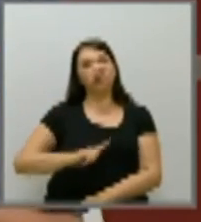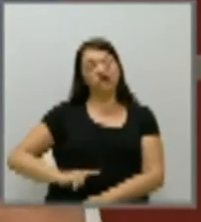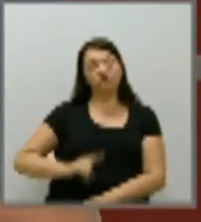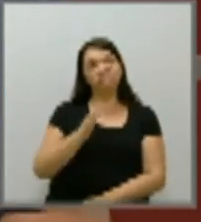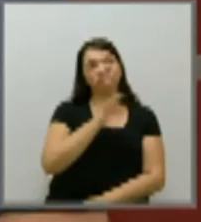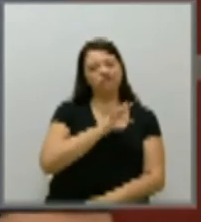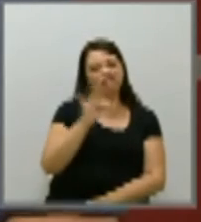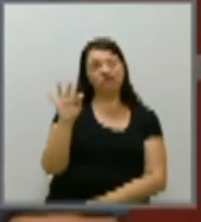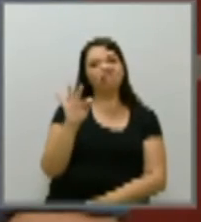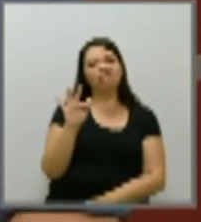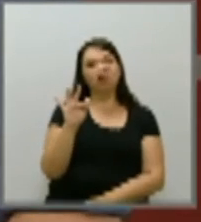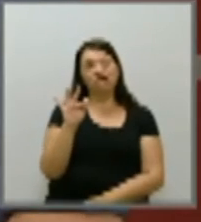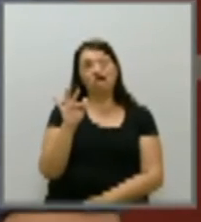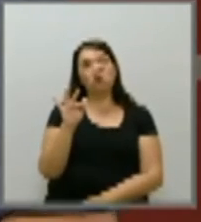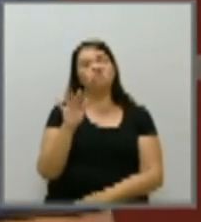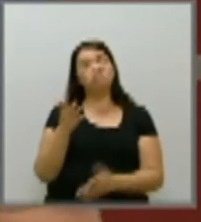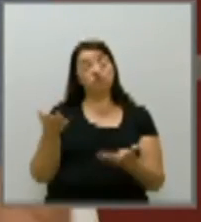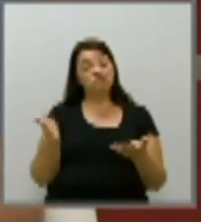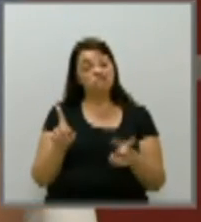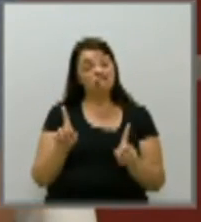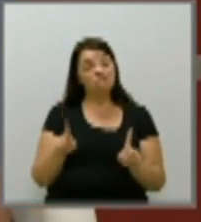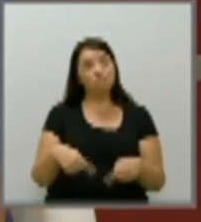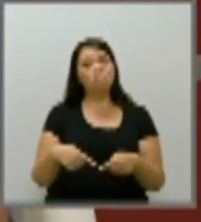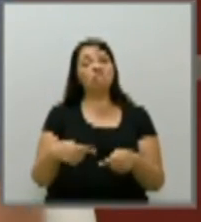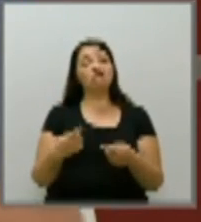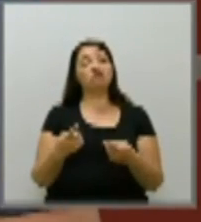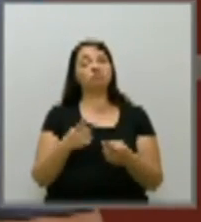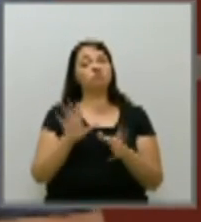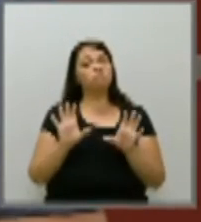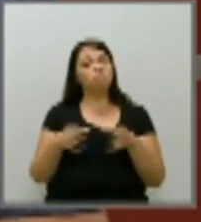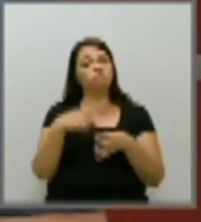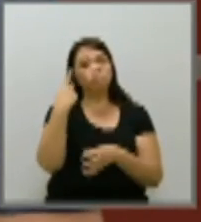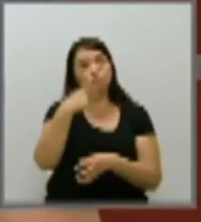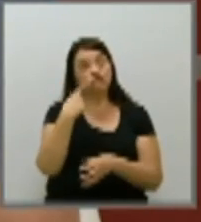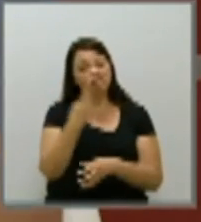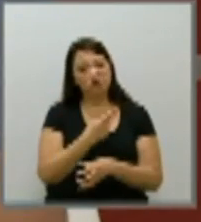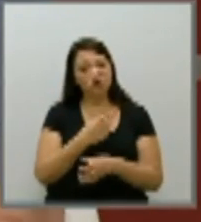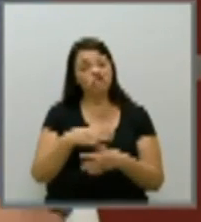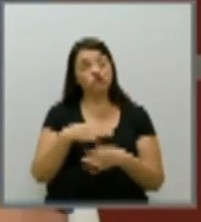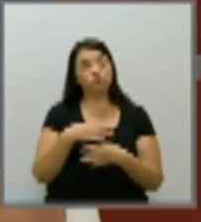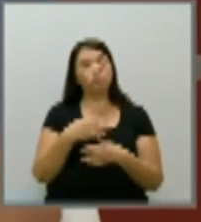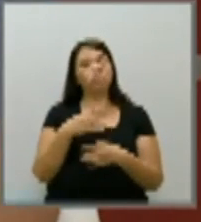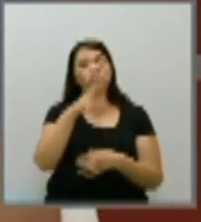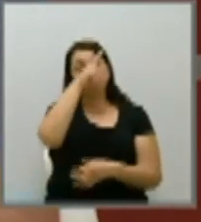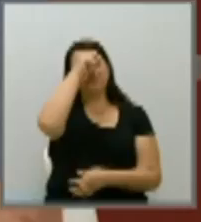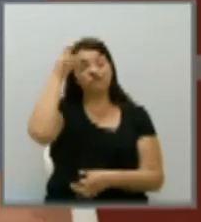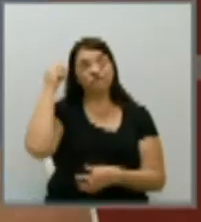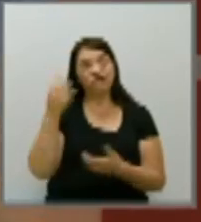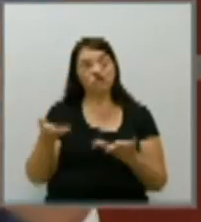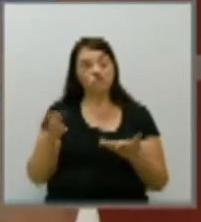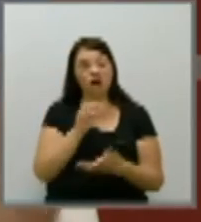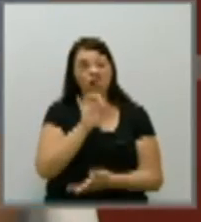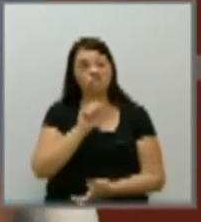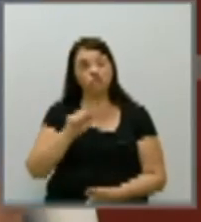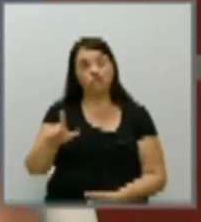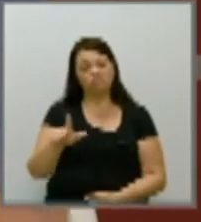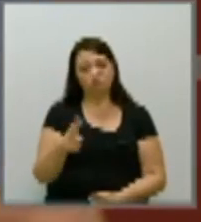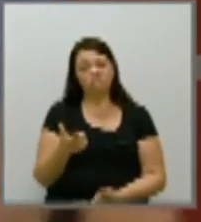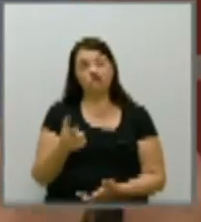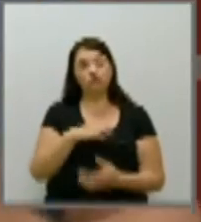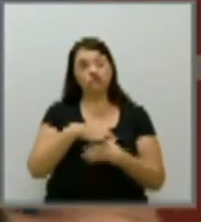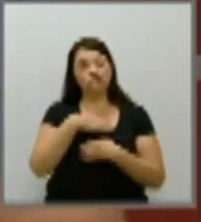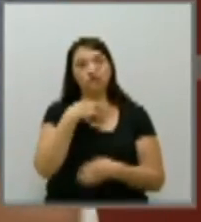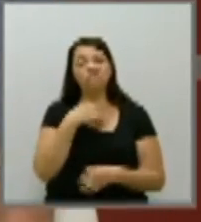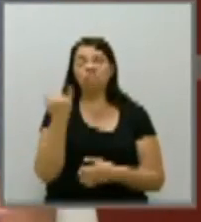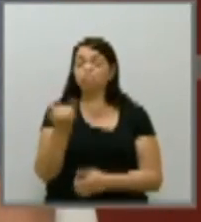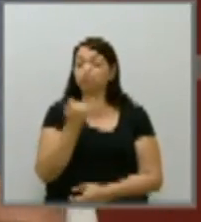gestão do atual governo em Gravataí. Então é sempre importante demarcar isso. A valorização dos profissionais é essencial. E é essencial também